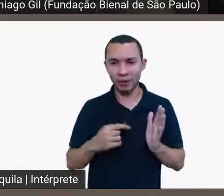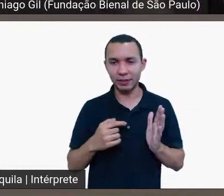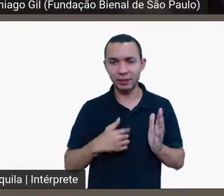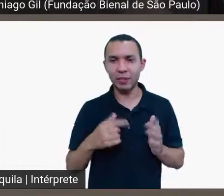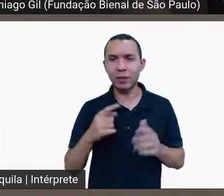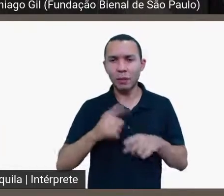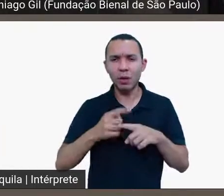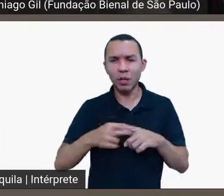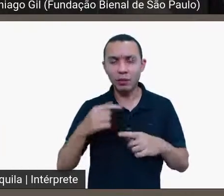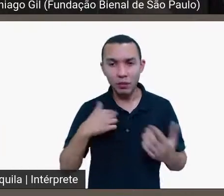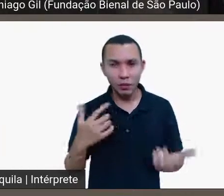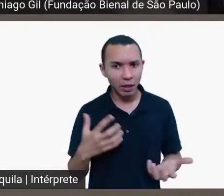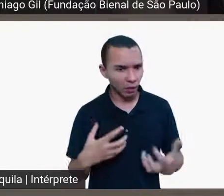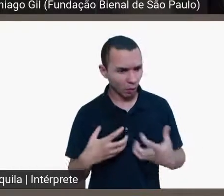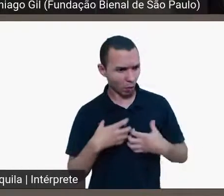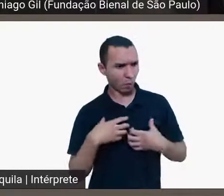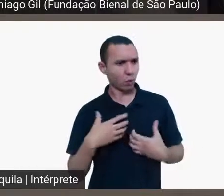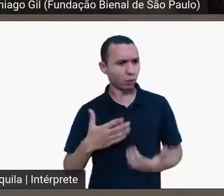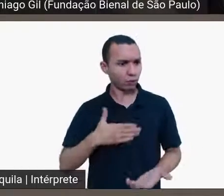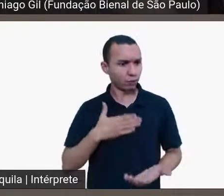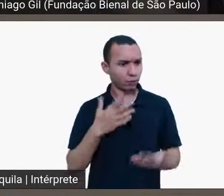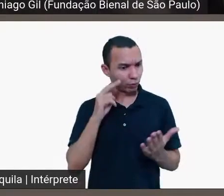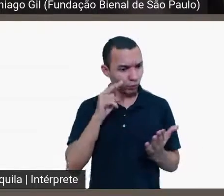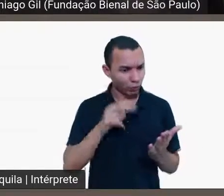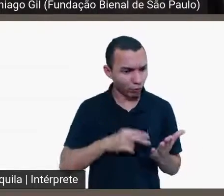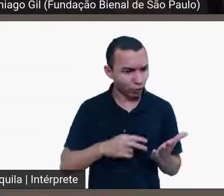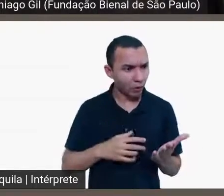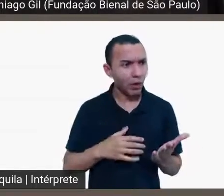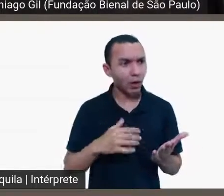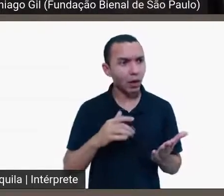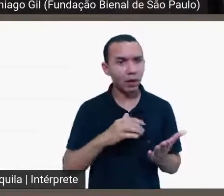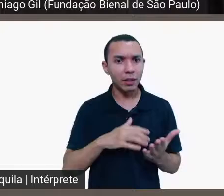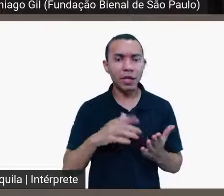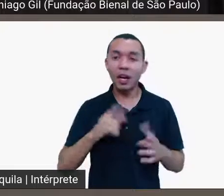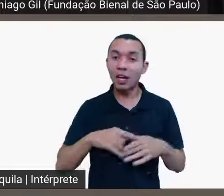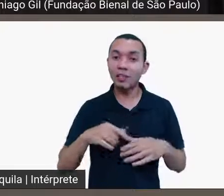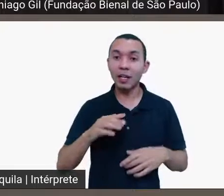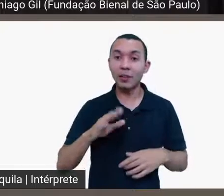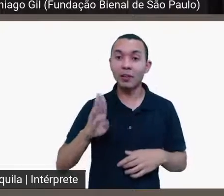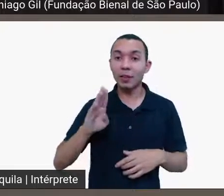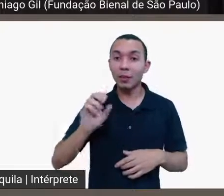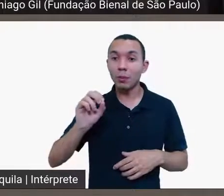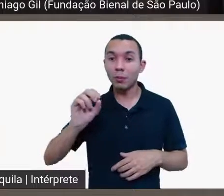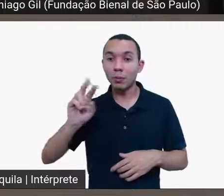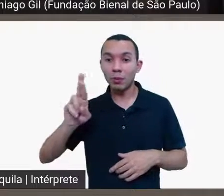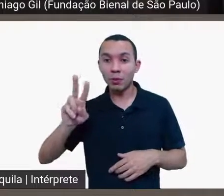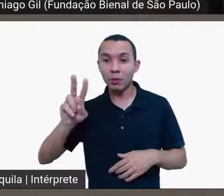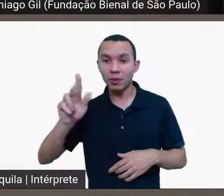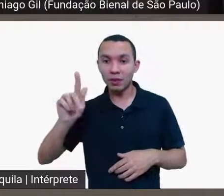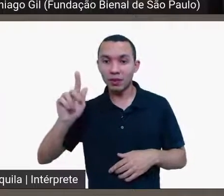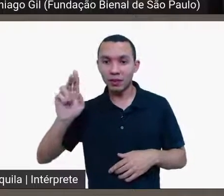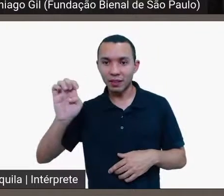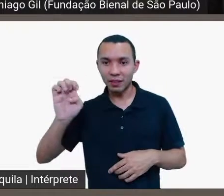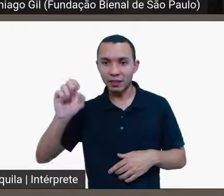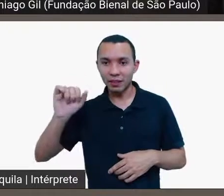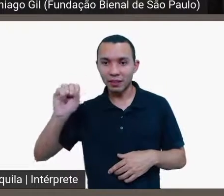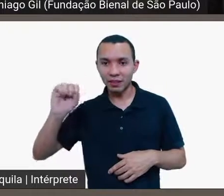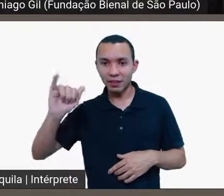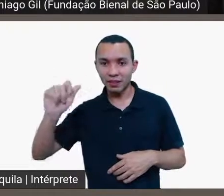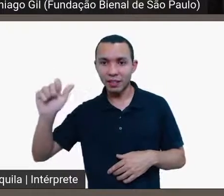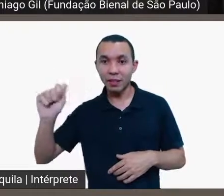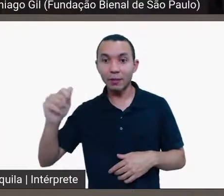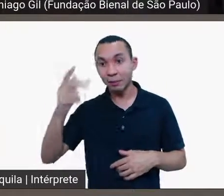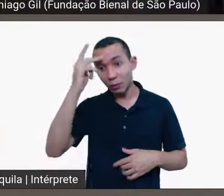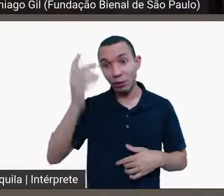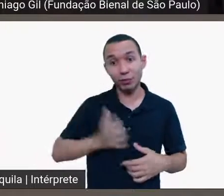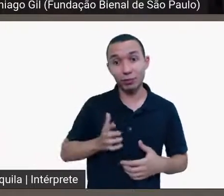ficar extasiado, entendeu? E é o mundo da alta burguesia, 1908, ele está descrevendo a Exposição Nacional, as exposições